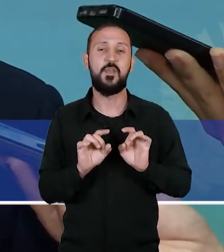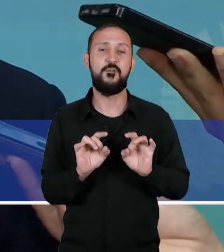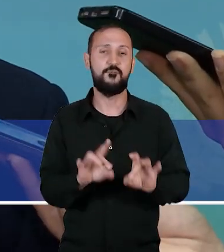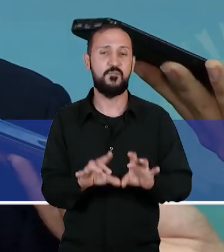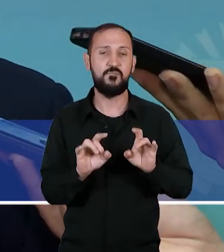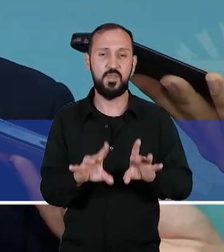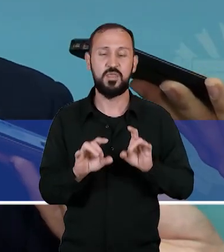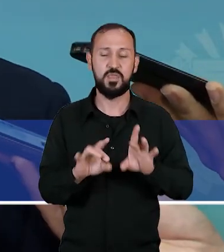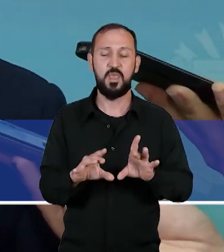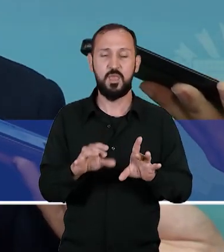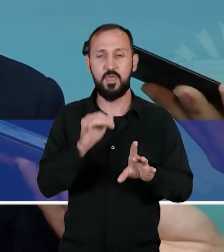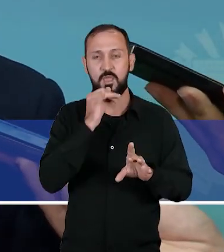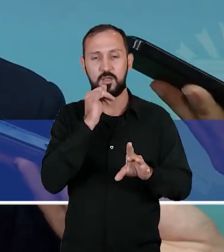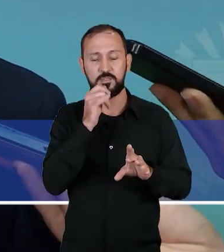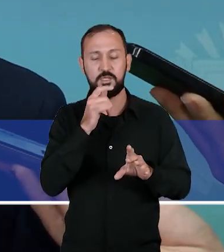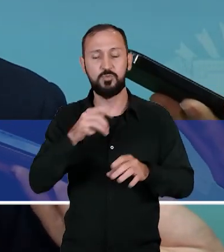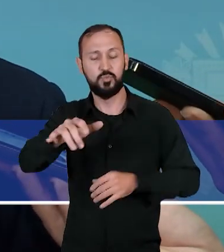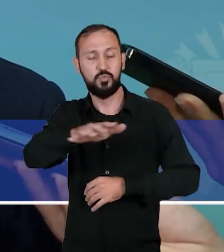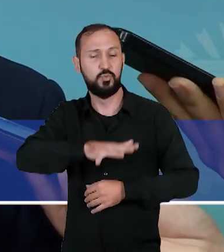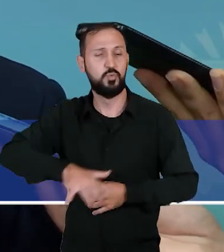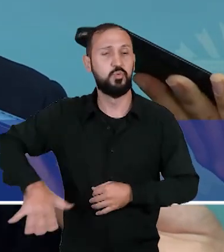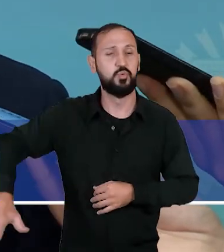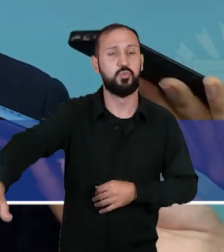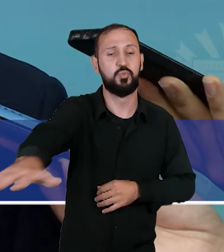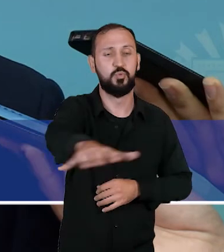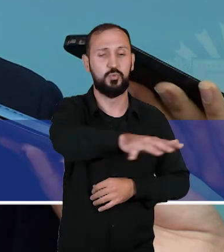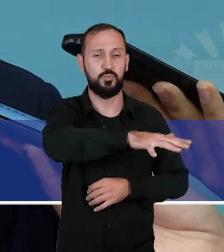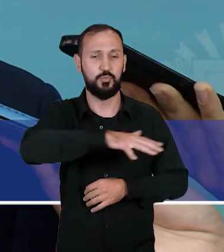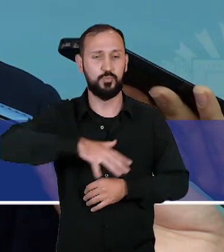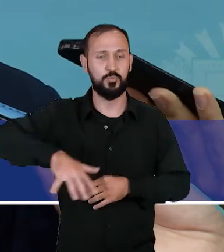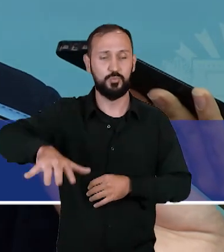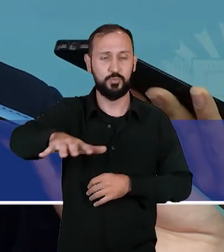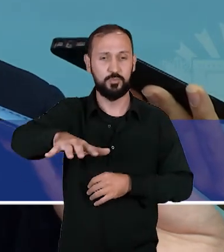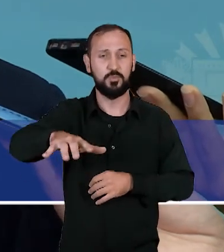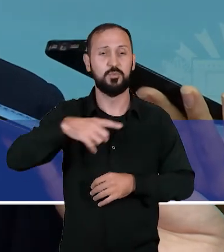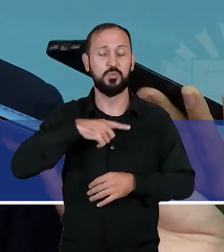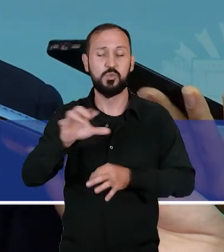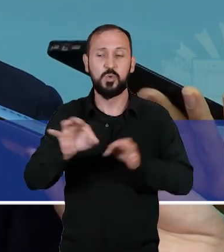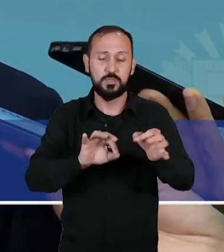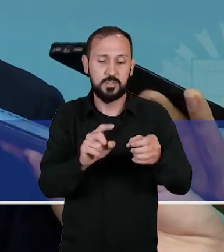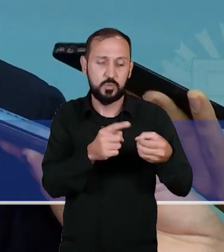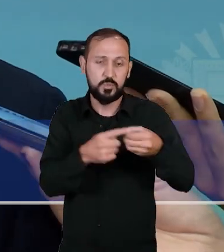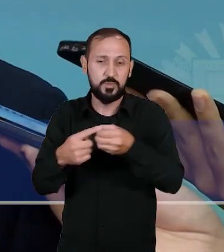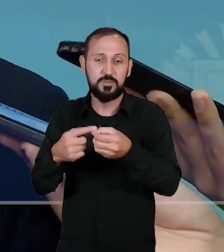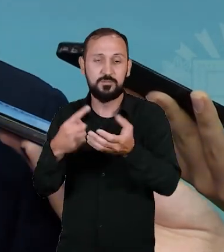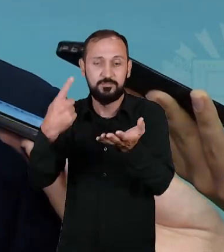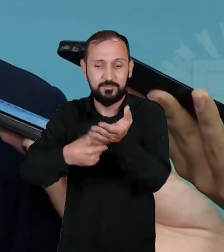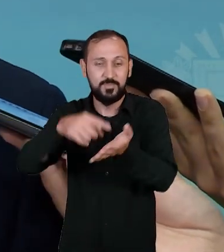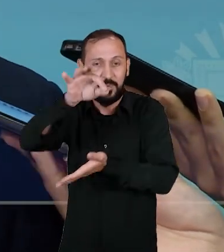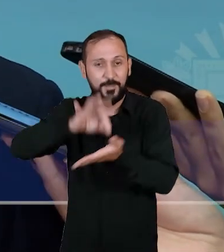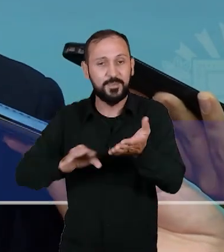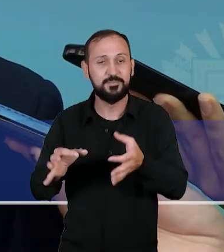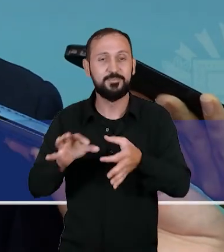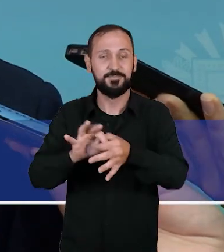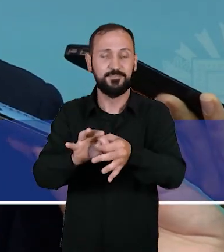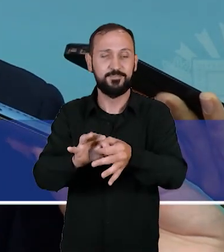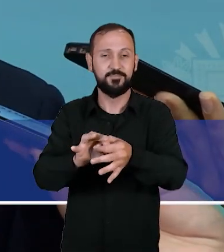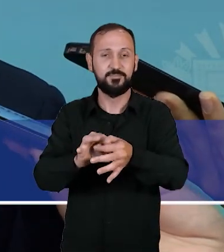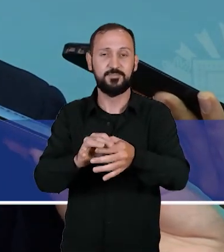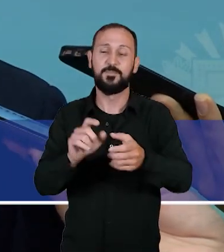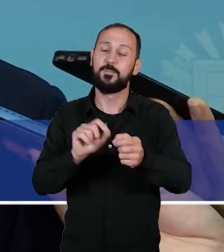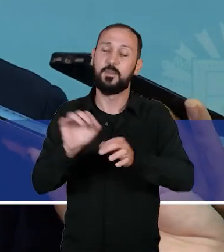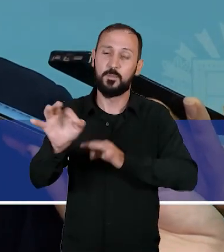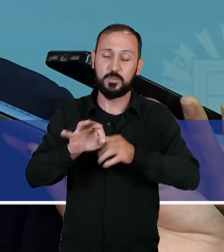de comercializar em todo o território do consórcio. Porém, para